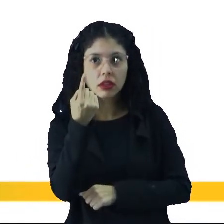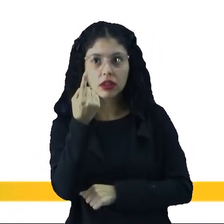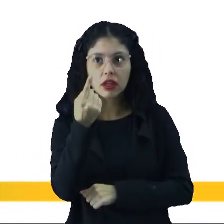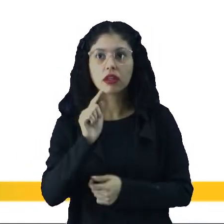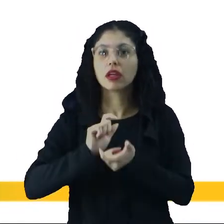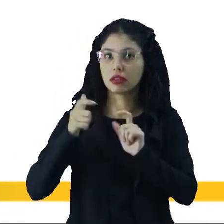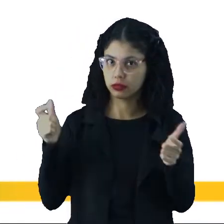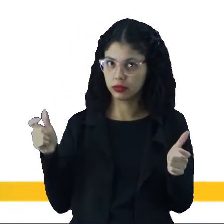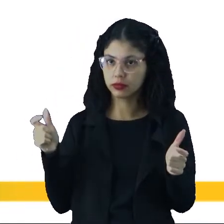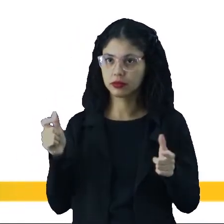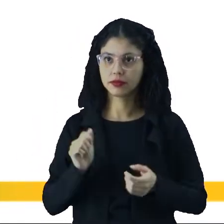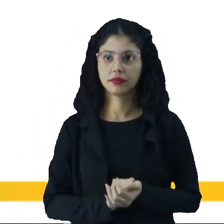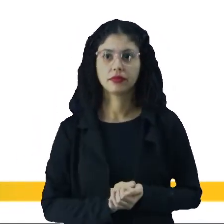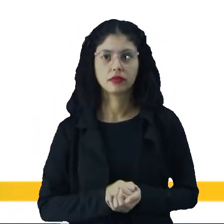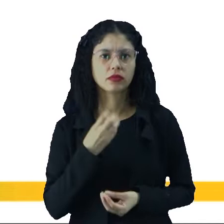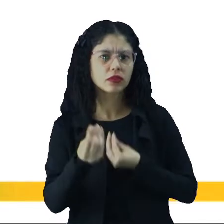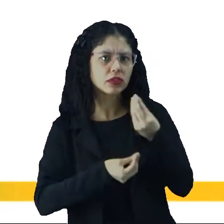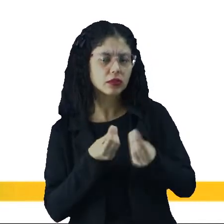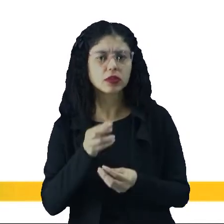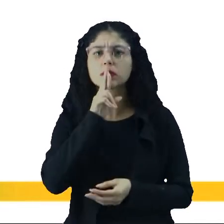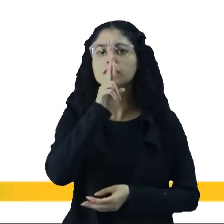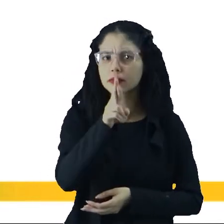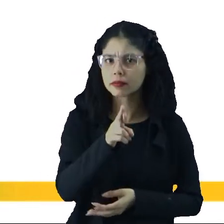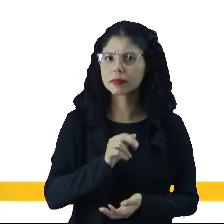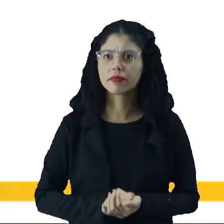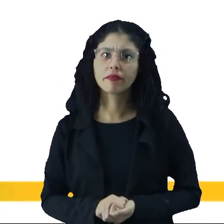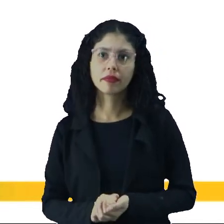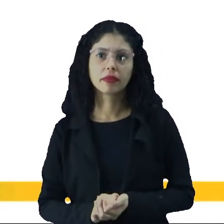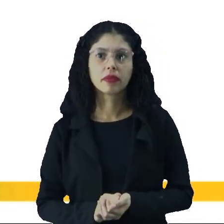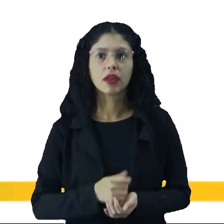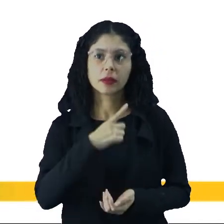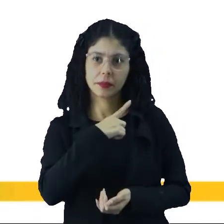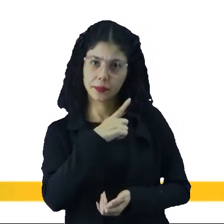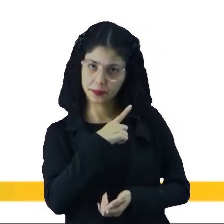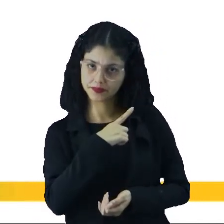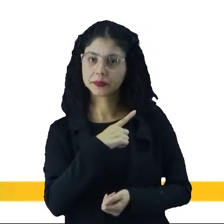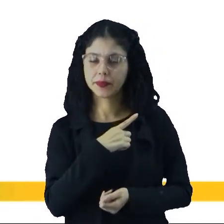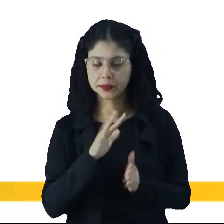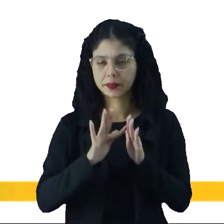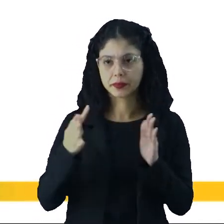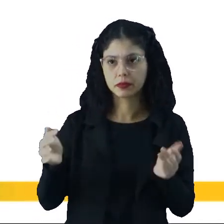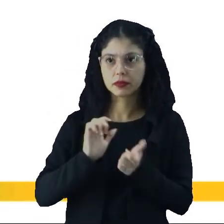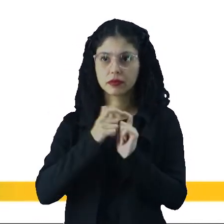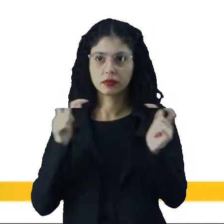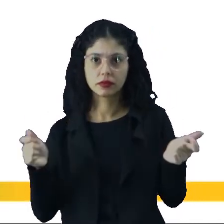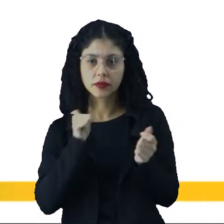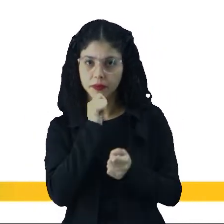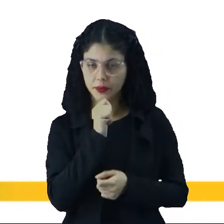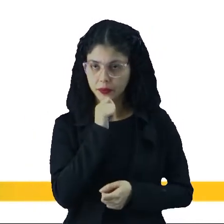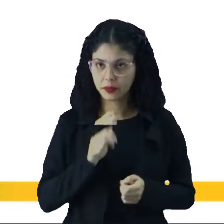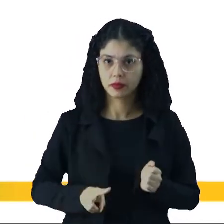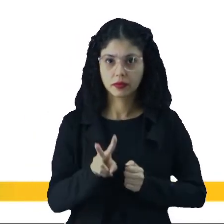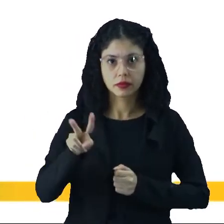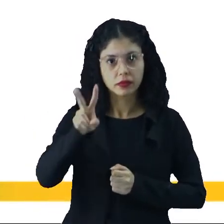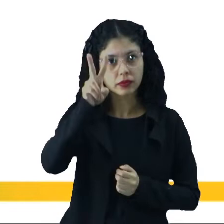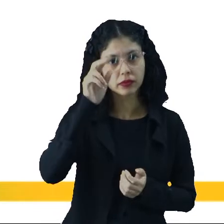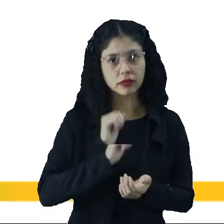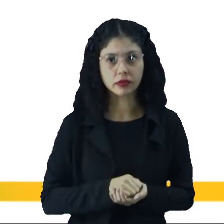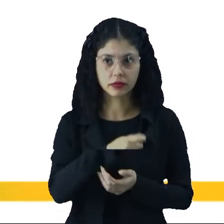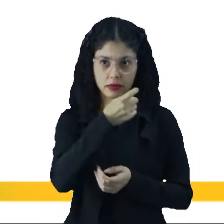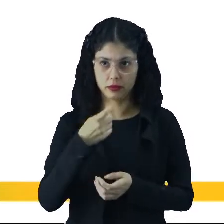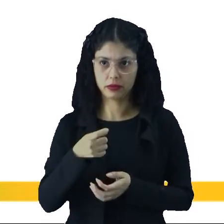é crescente. E como é que eu vou resolver? Para constatar essa função crescente, atribuímos valores para